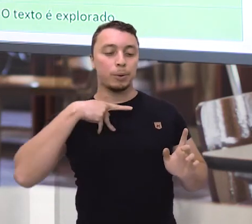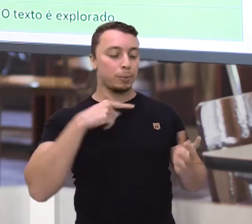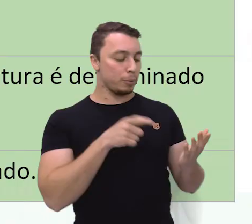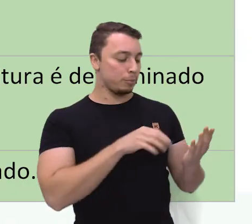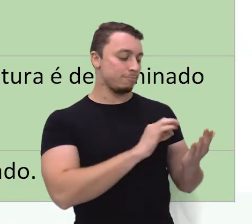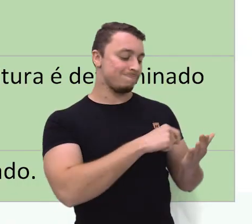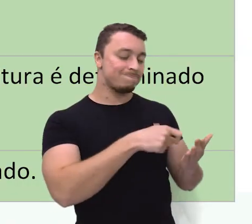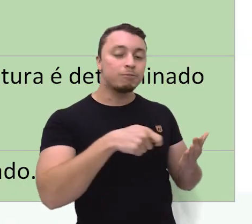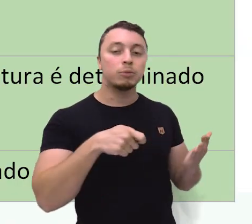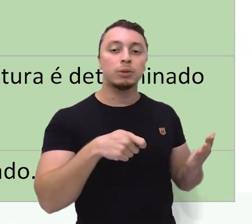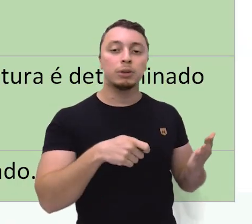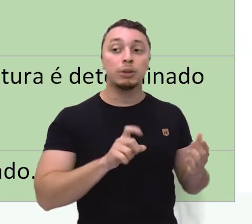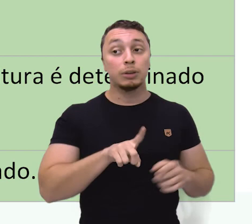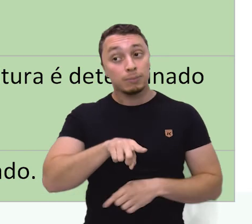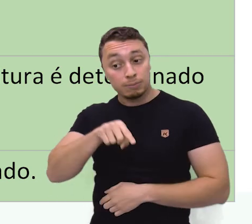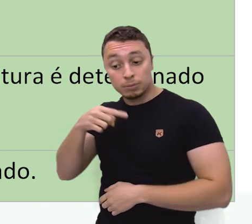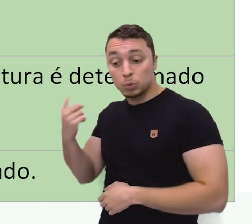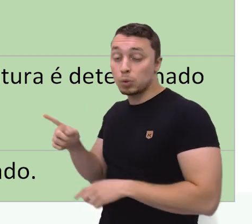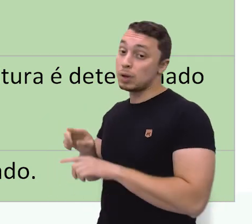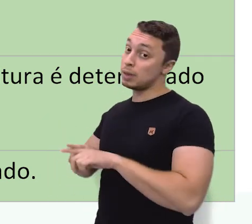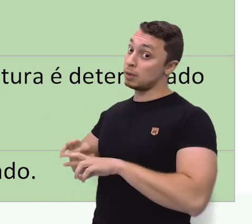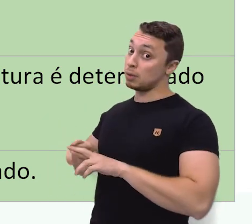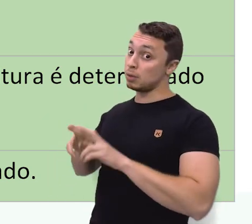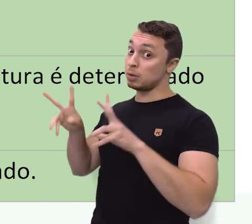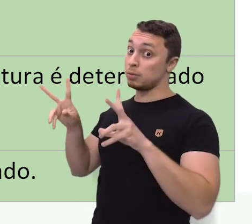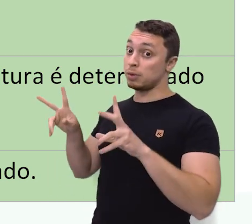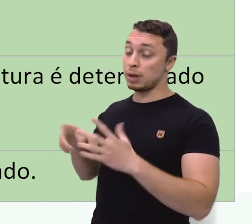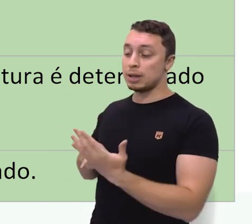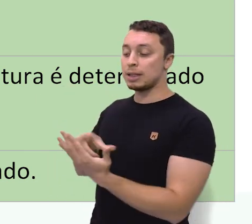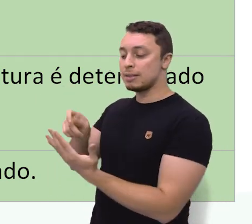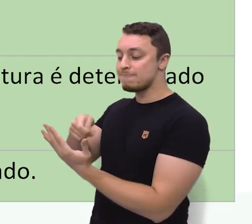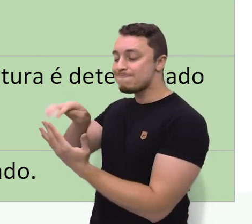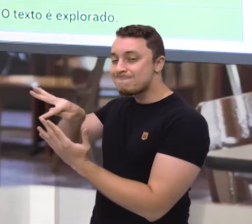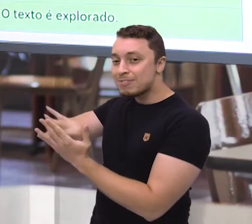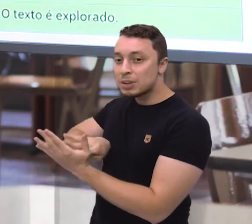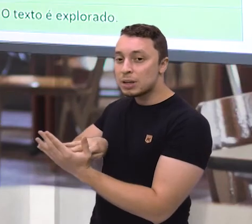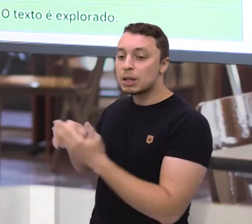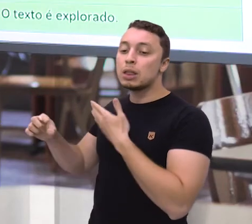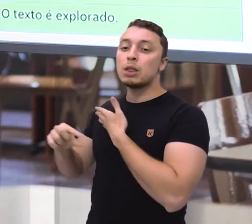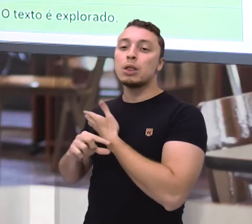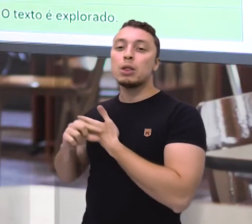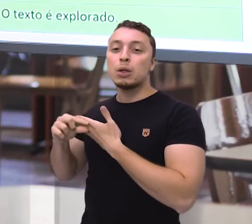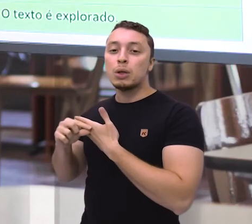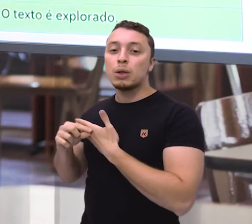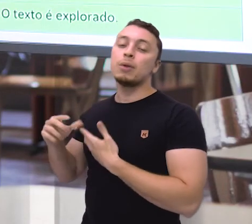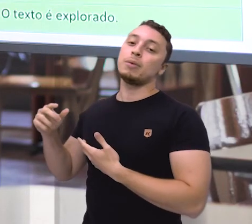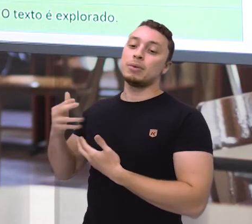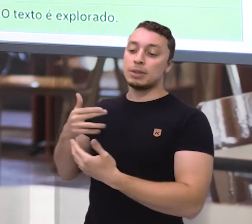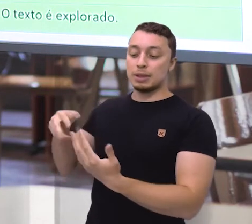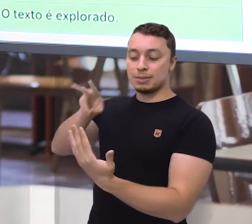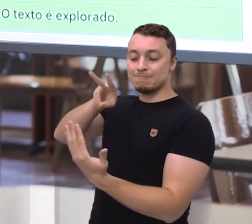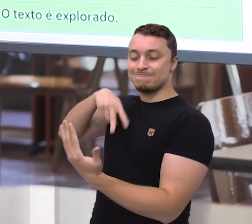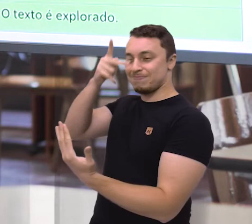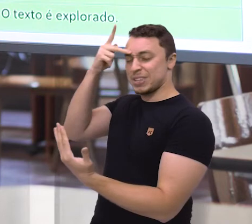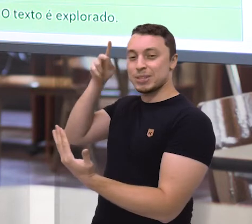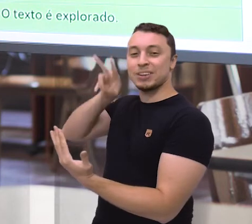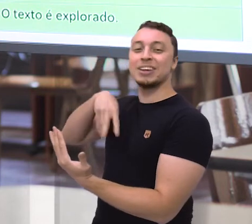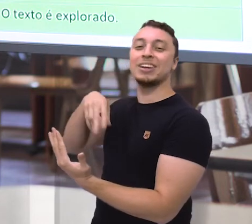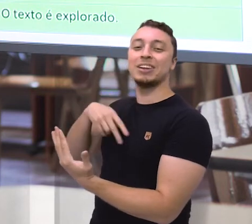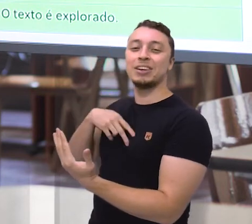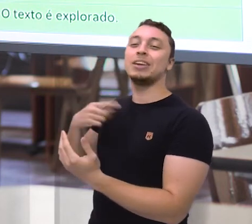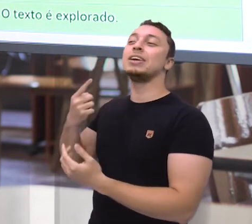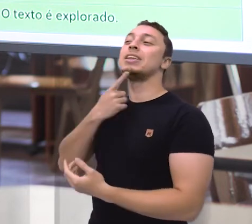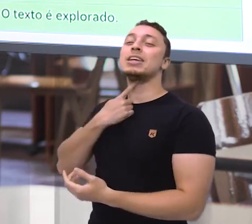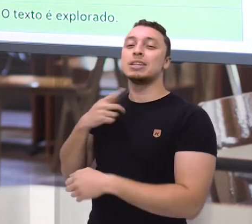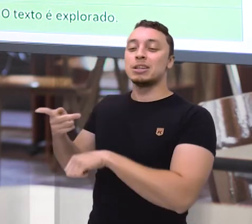determinou. Enquanto que no hipertexto, o percurso de leitura é determinado pelo autor, justamente pela liberdade que você tem